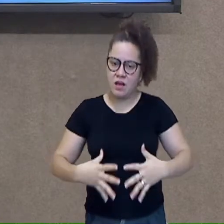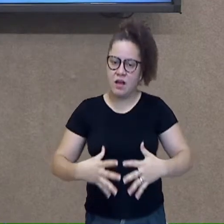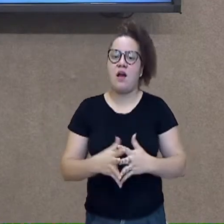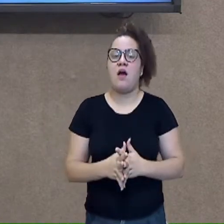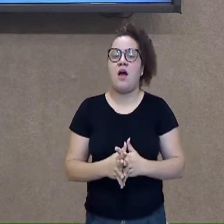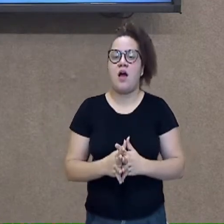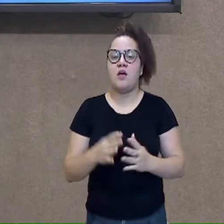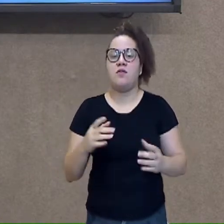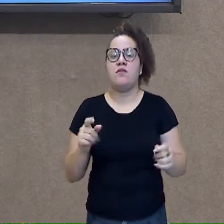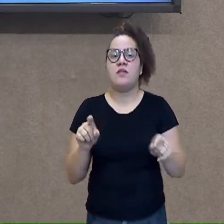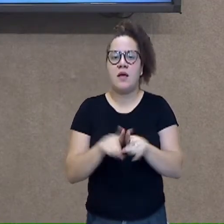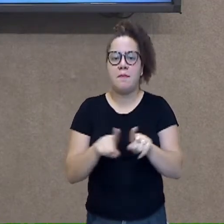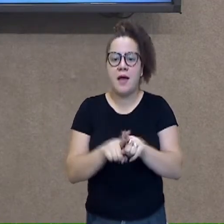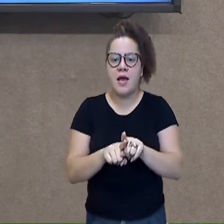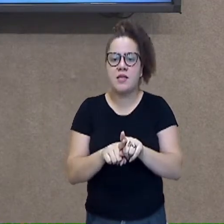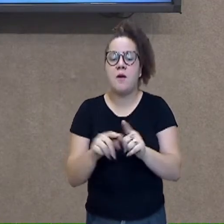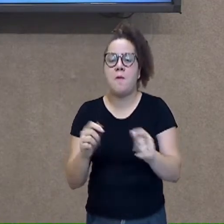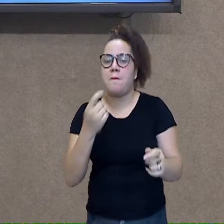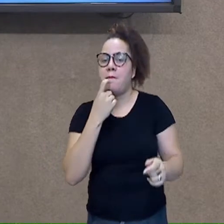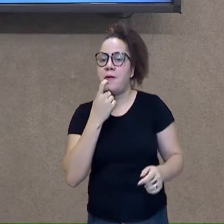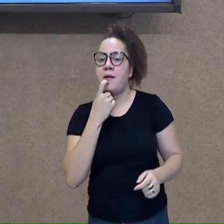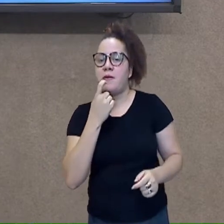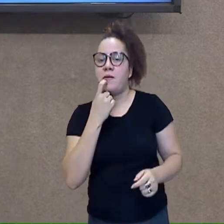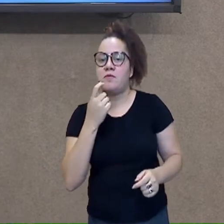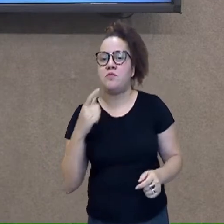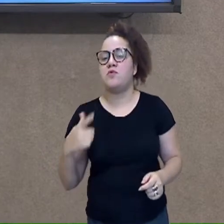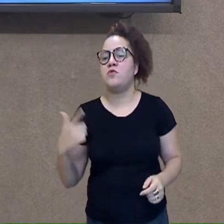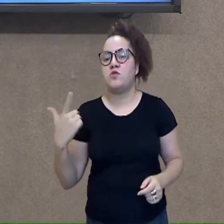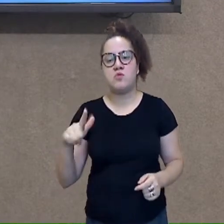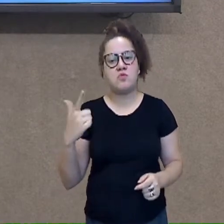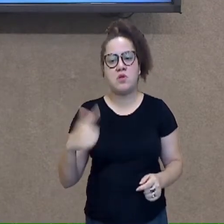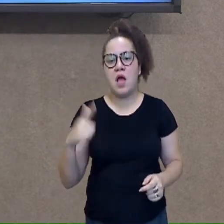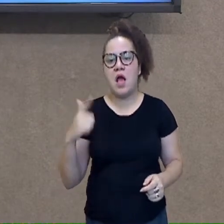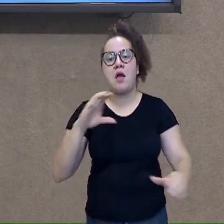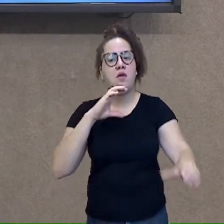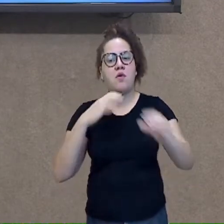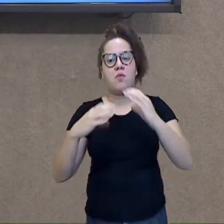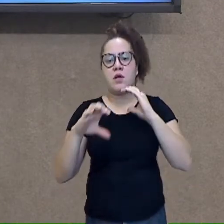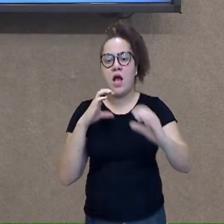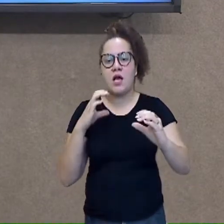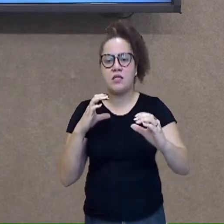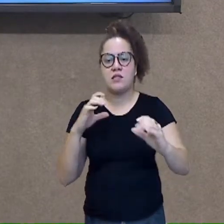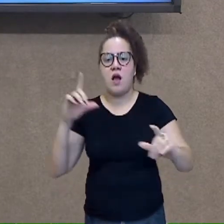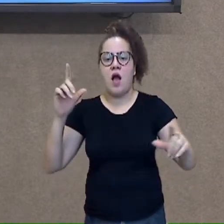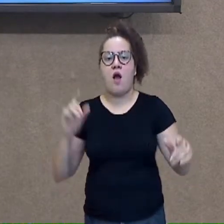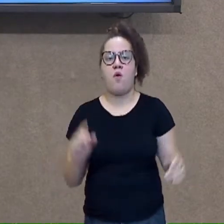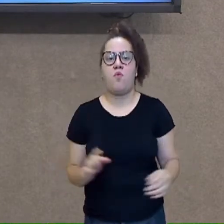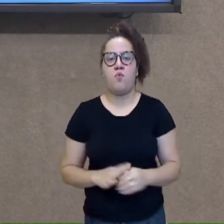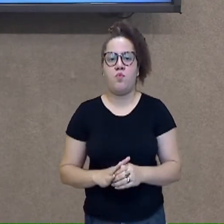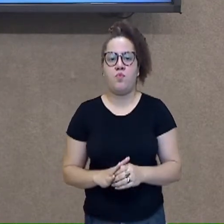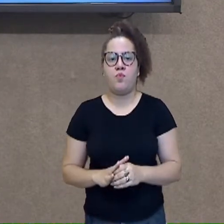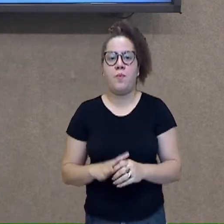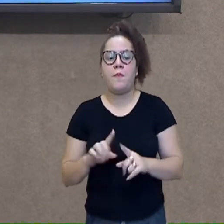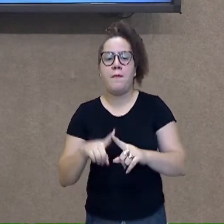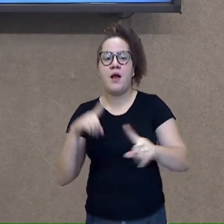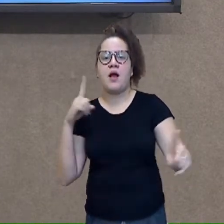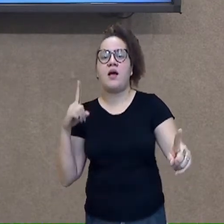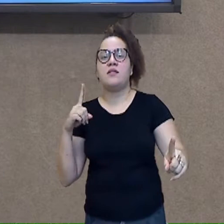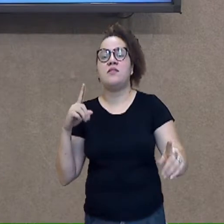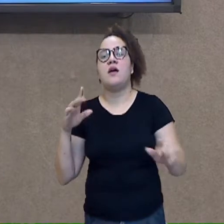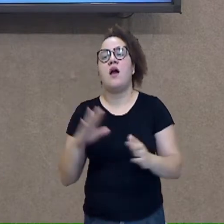estamos fisicamente próximos. Eu não estou utilizando nenhum meio de comunicação. Mas aí o que aconteceu? Veio